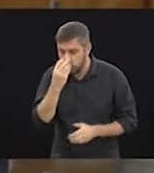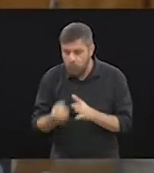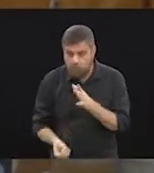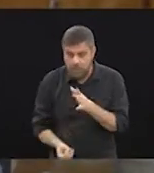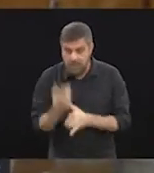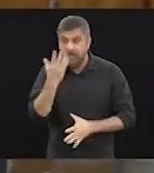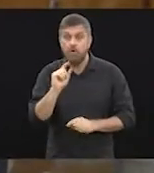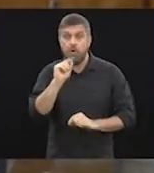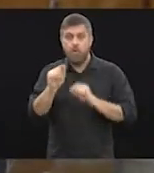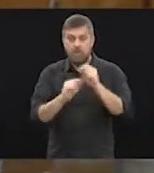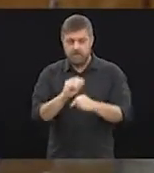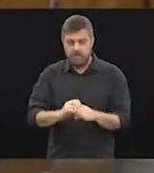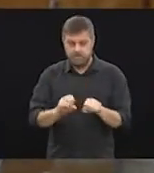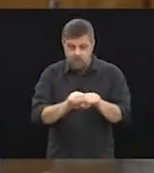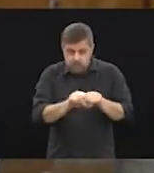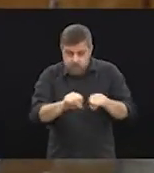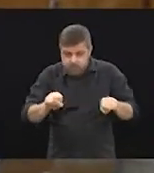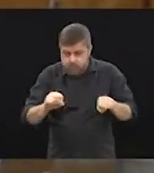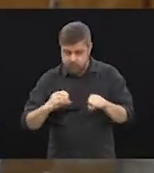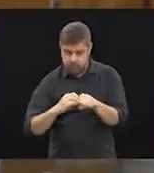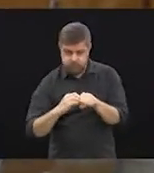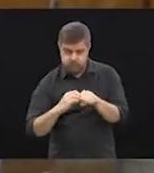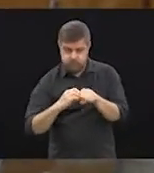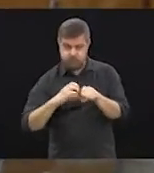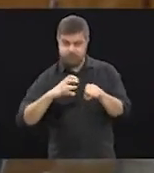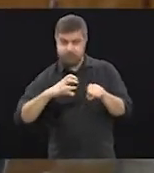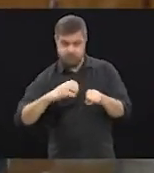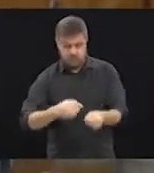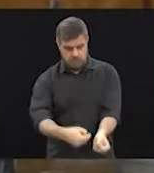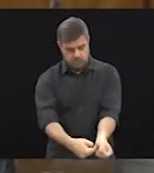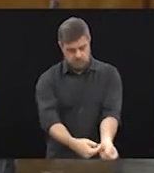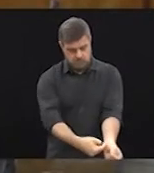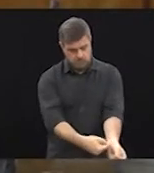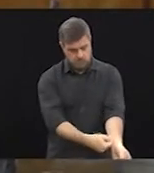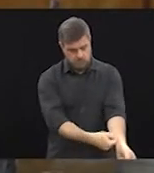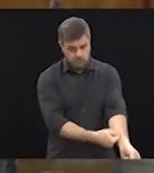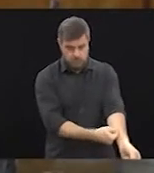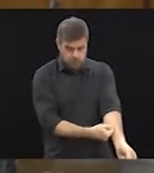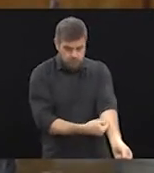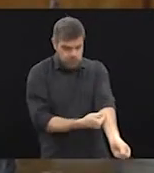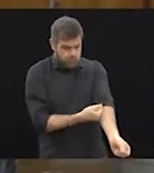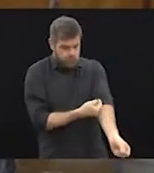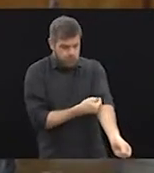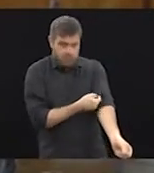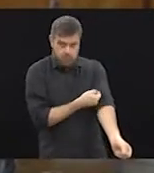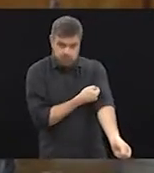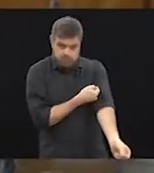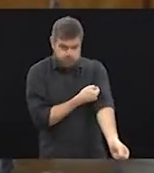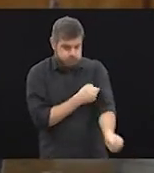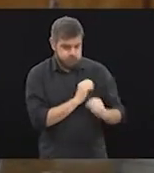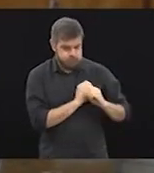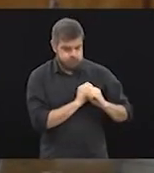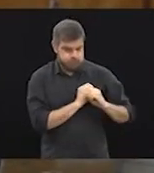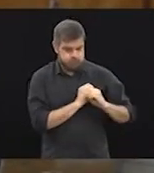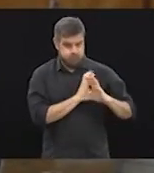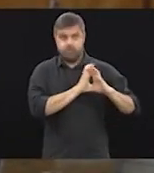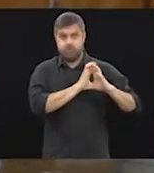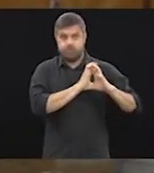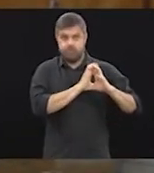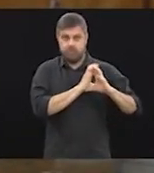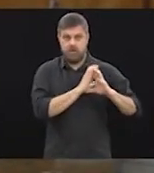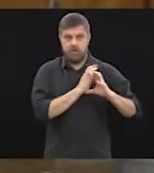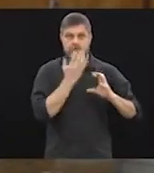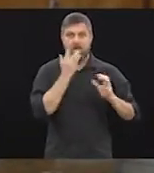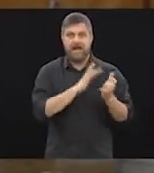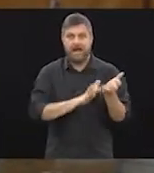ele desenvolveu um catéter que tinha um balãozinho na ponta que poderia viajar através das artérias, entrar dentro da artéria